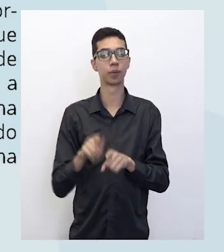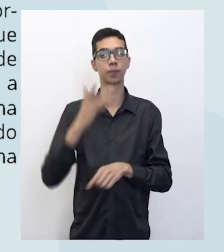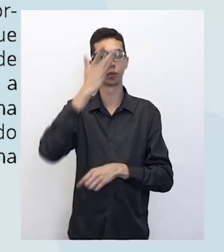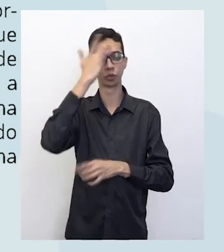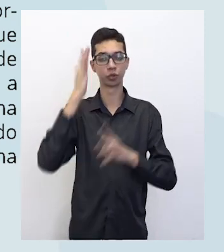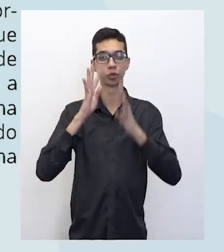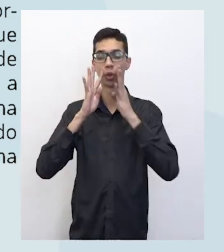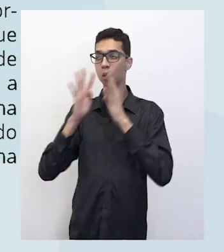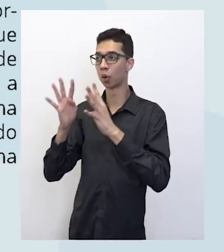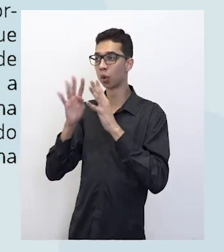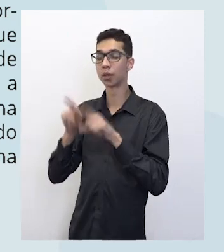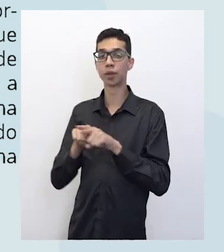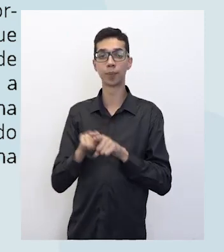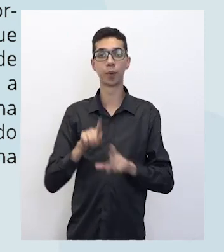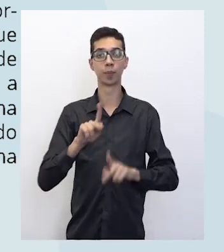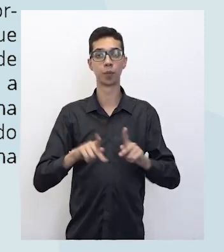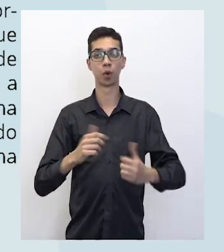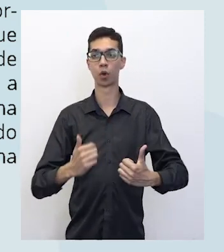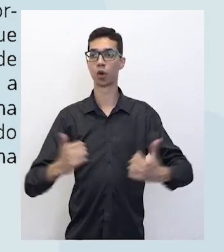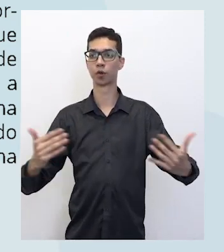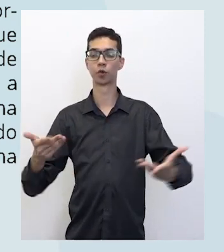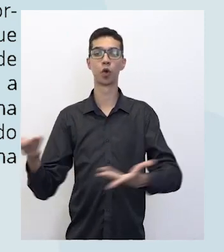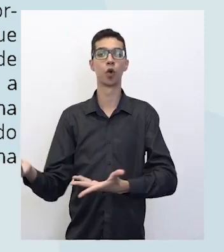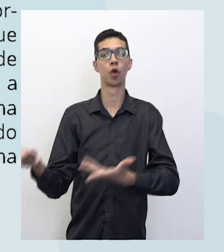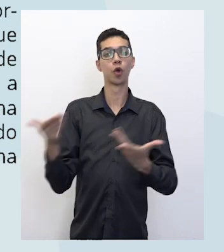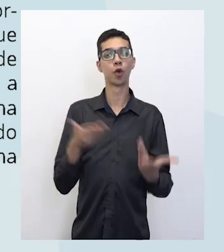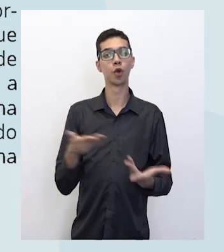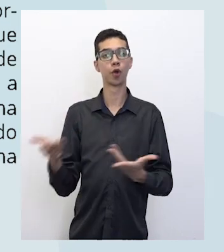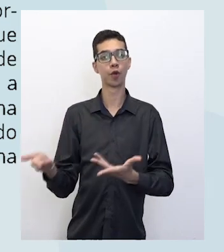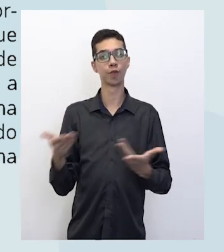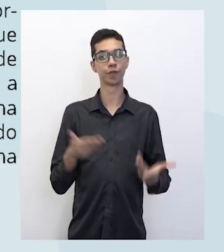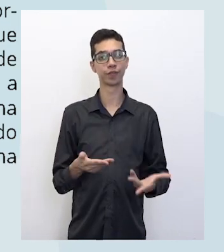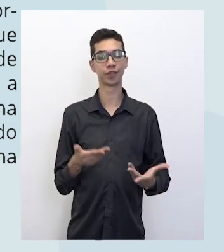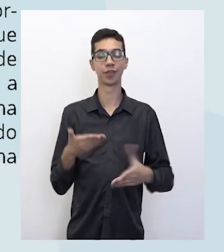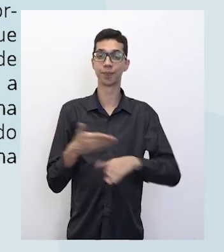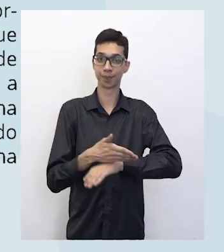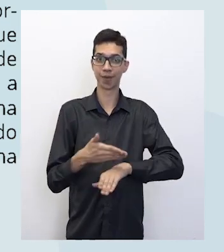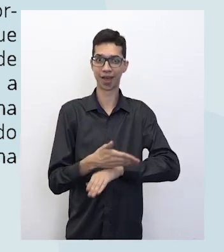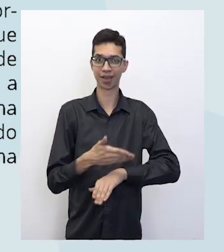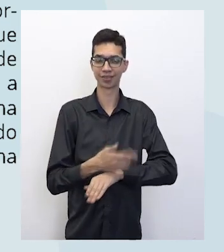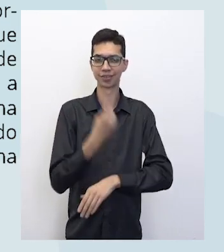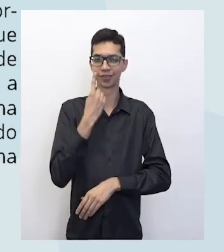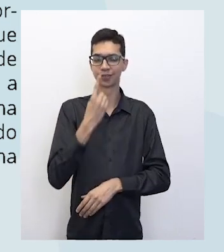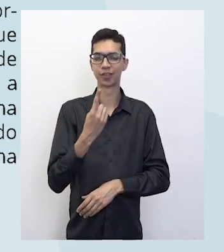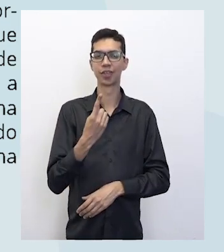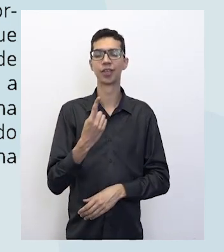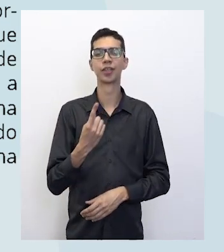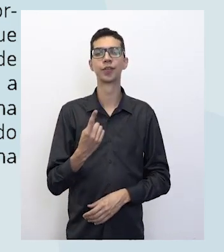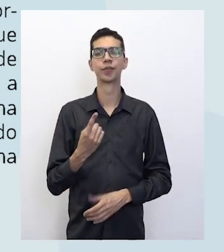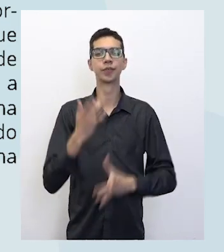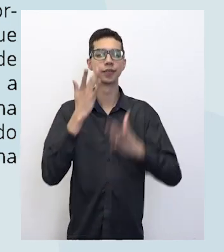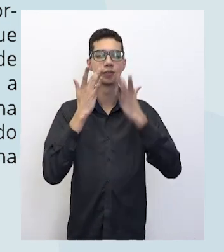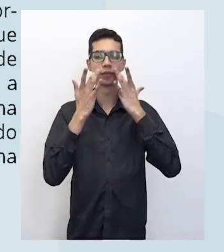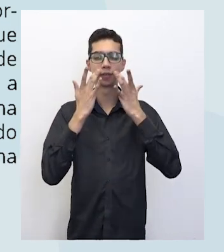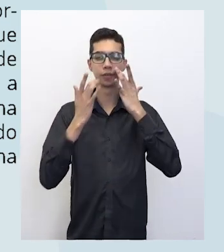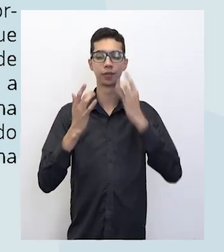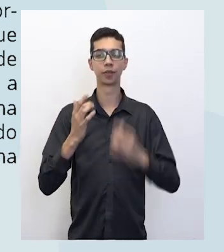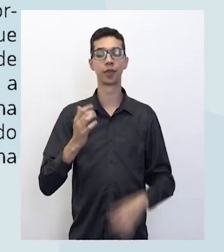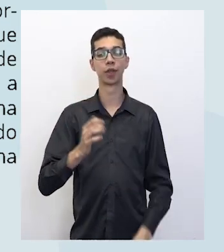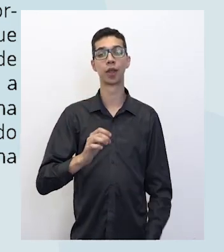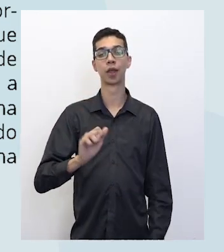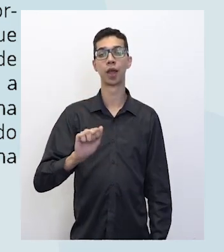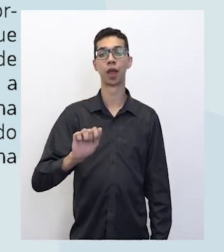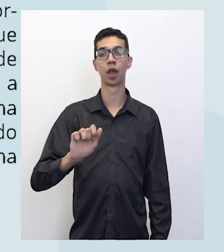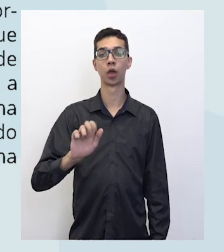público, ele é convidado a participar, a intervir, né? A gente via muito isso no Teatro do Oprimido, do Augusto Boal, né? Era bem